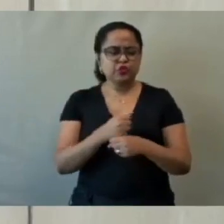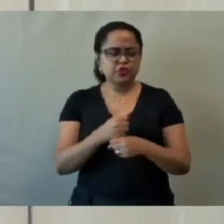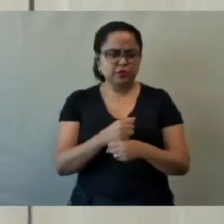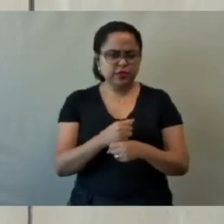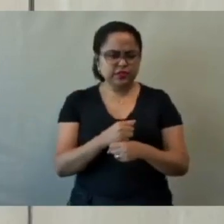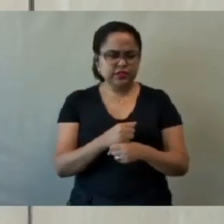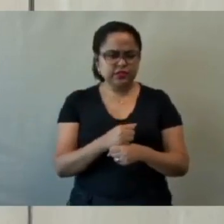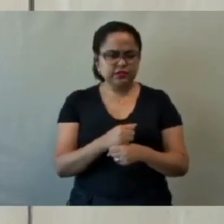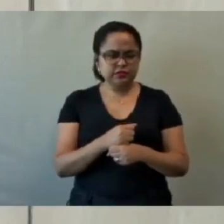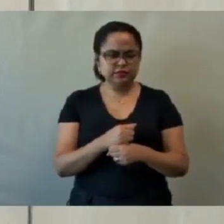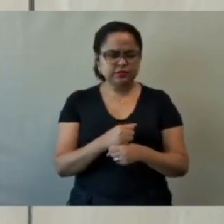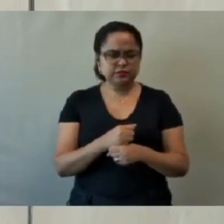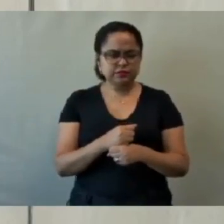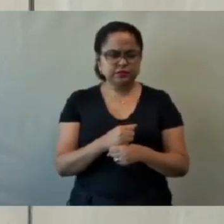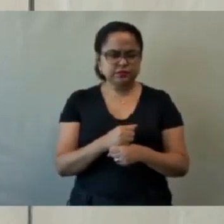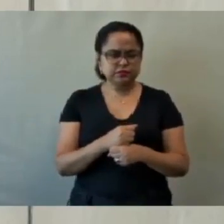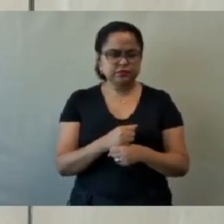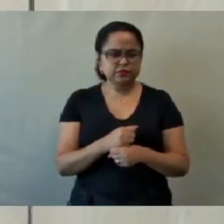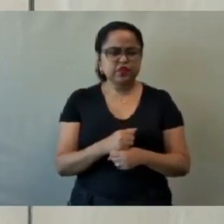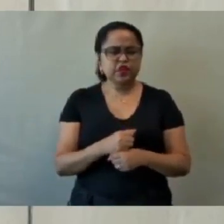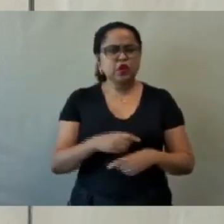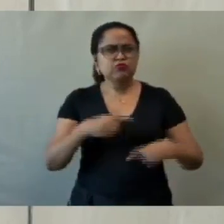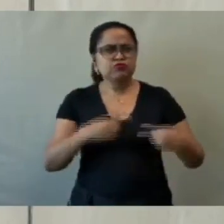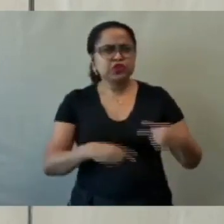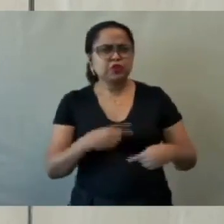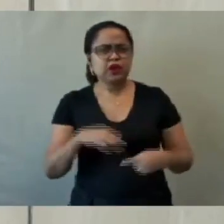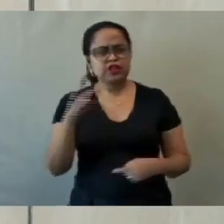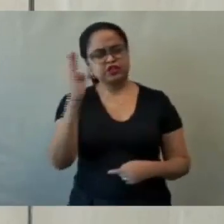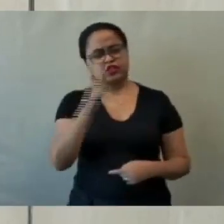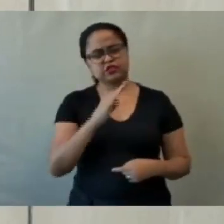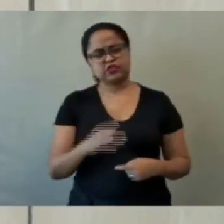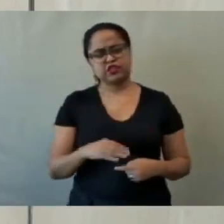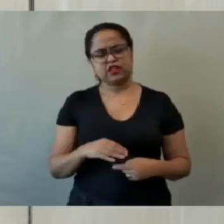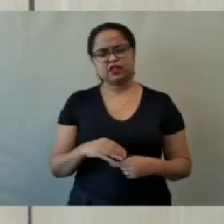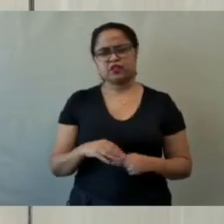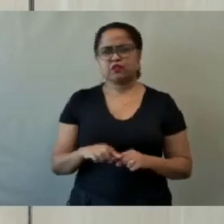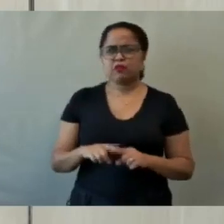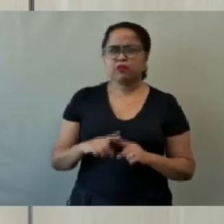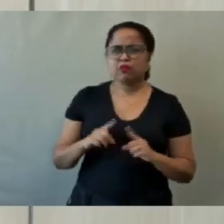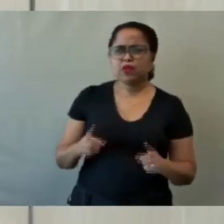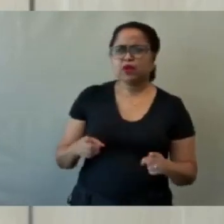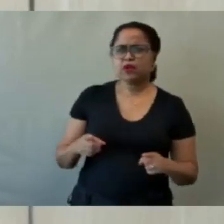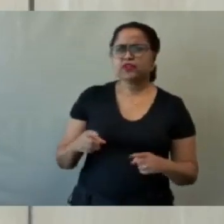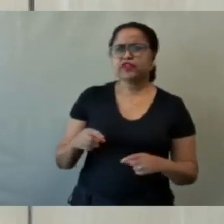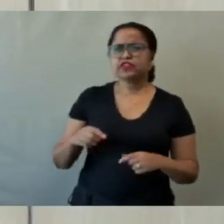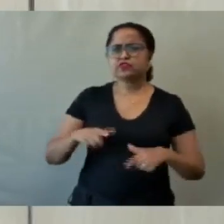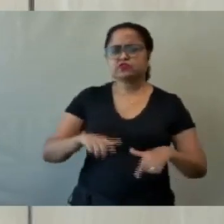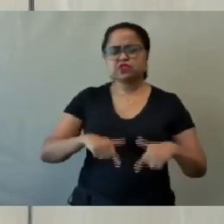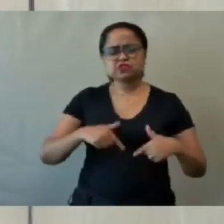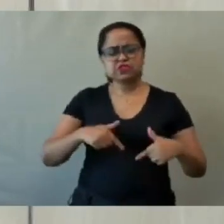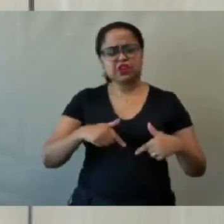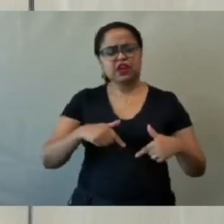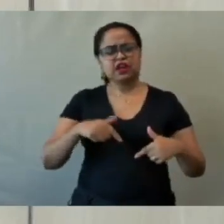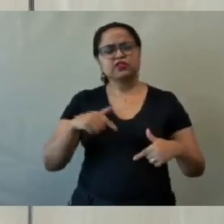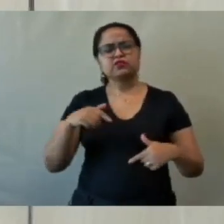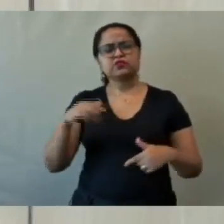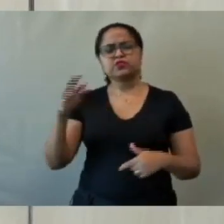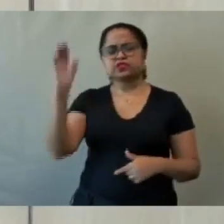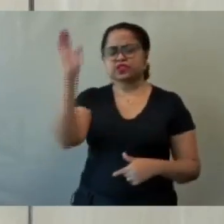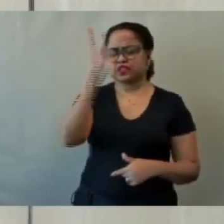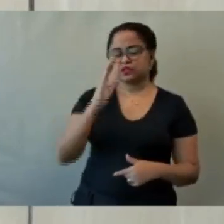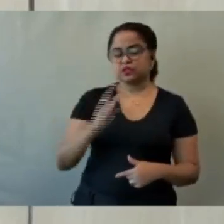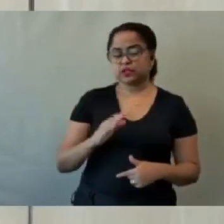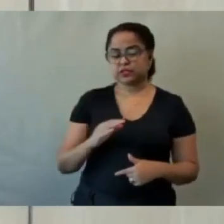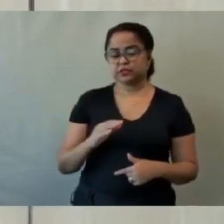um debate nacional, não que a gente nunca tenha participado dos atos nacionais, mas a gente achou por bem,